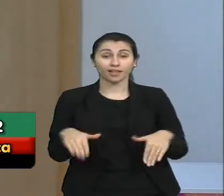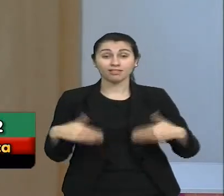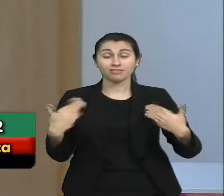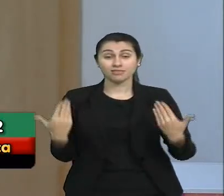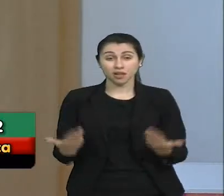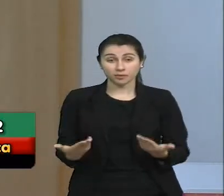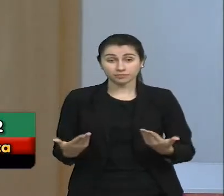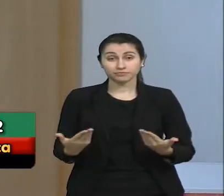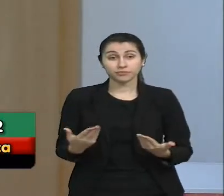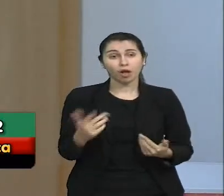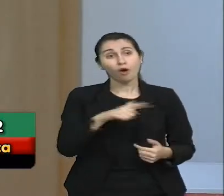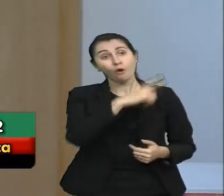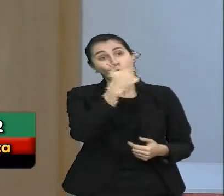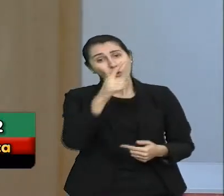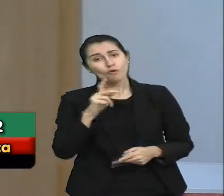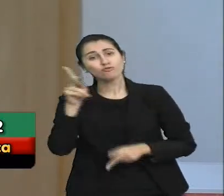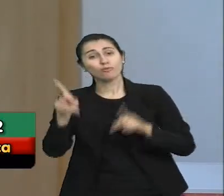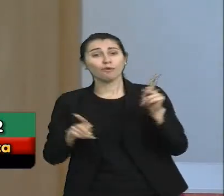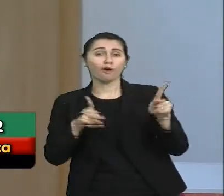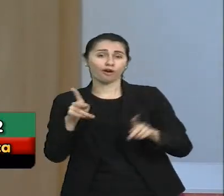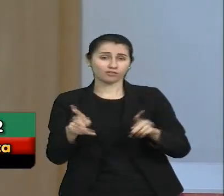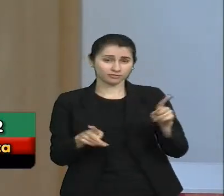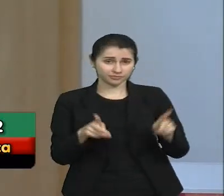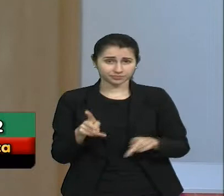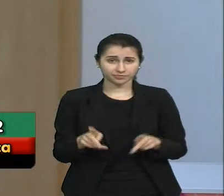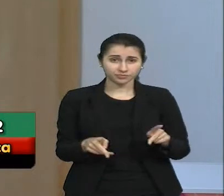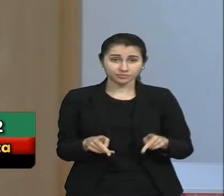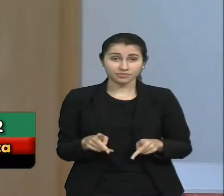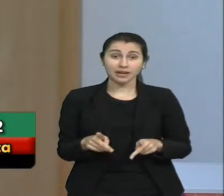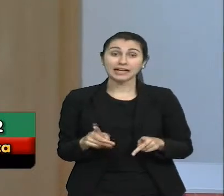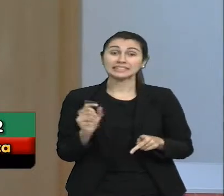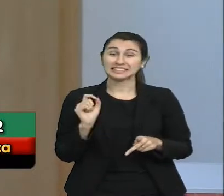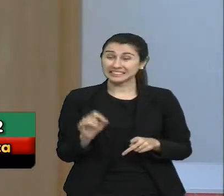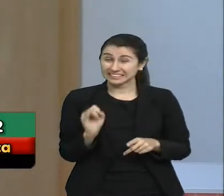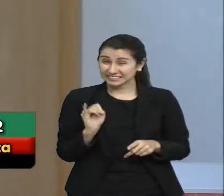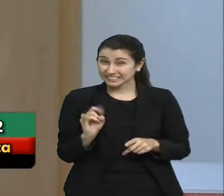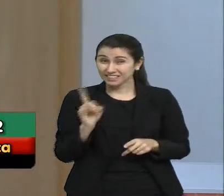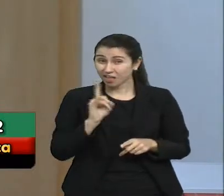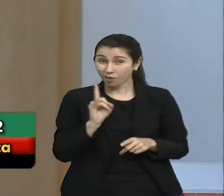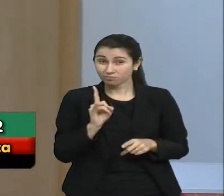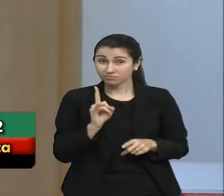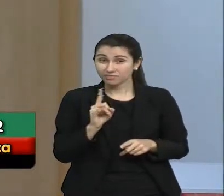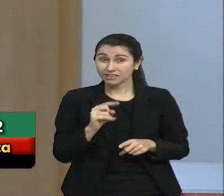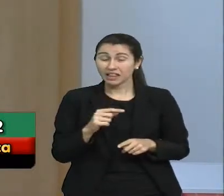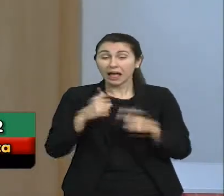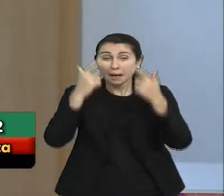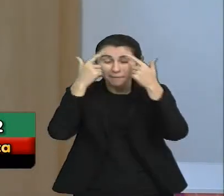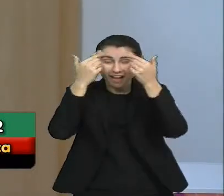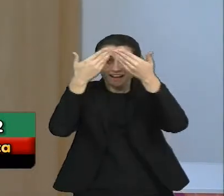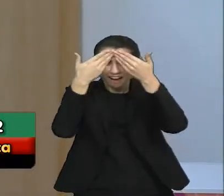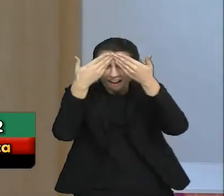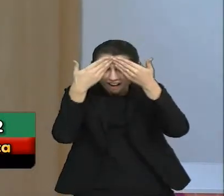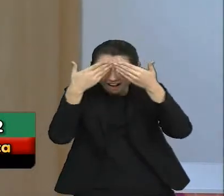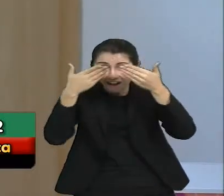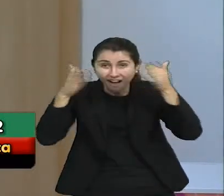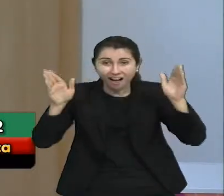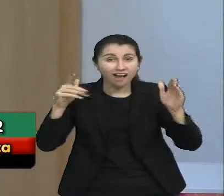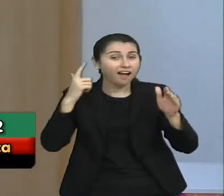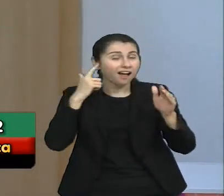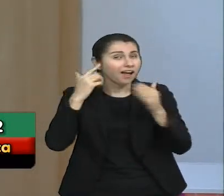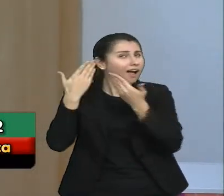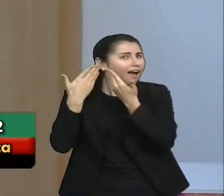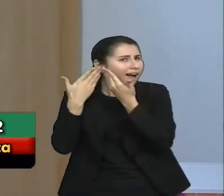Enquanto os outros povos não abrir os braços e o ouvido para nos ouvir, vai ficar